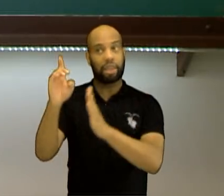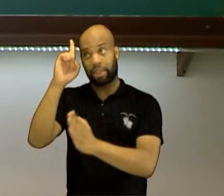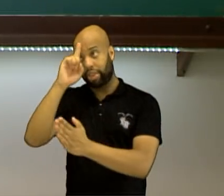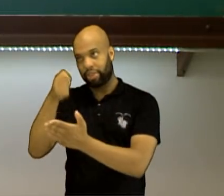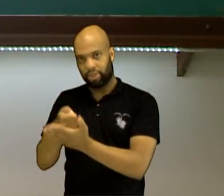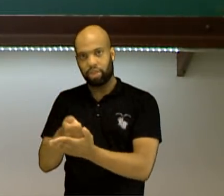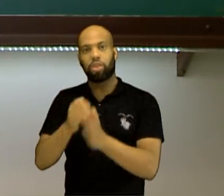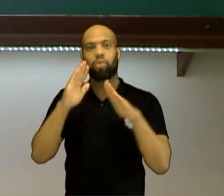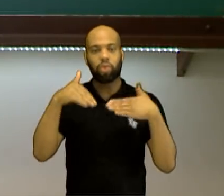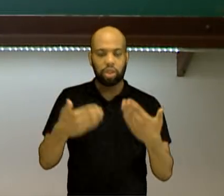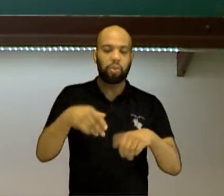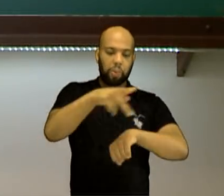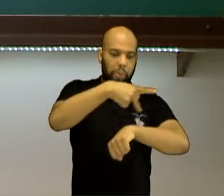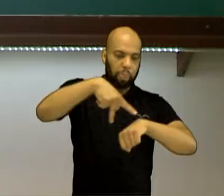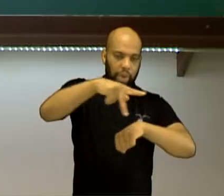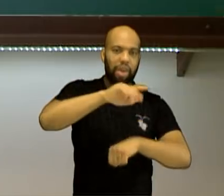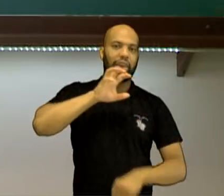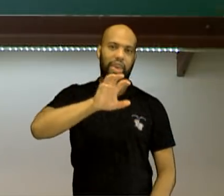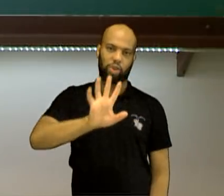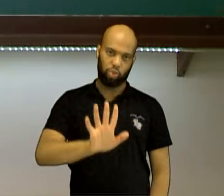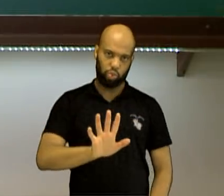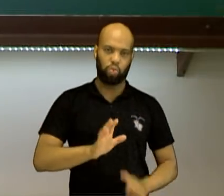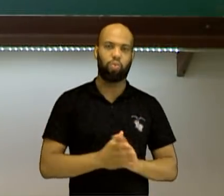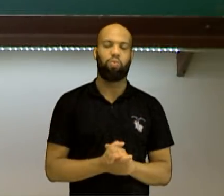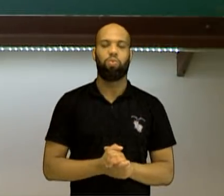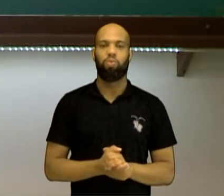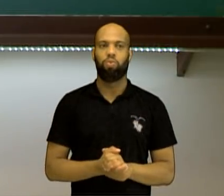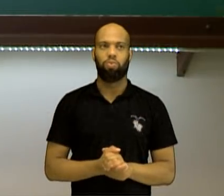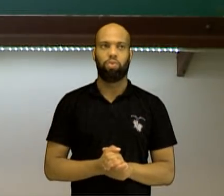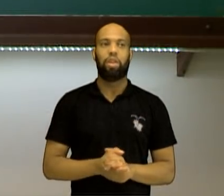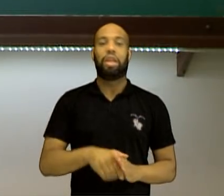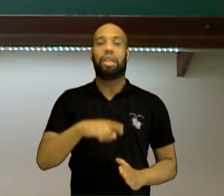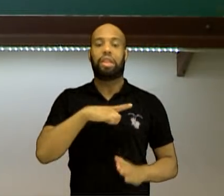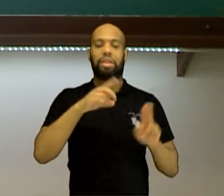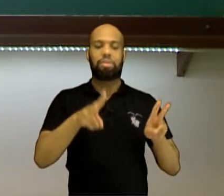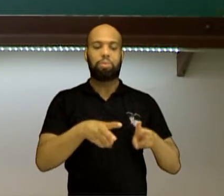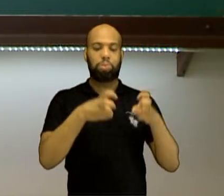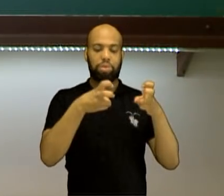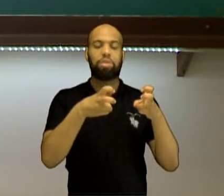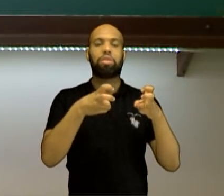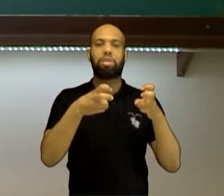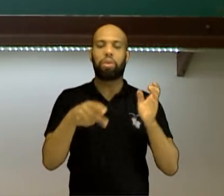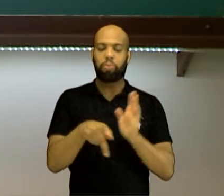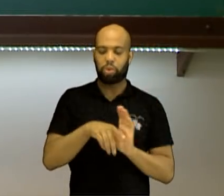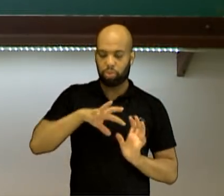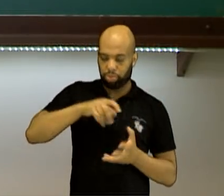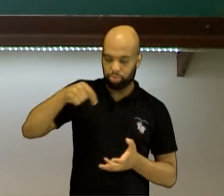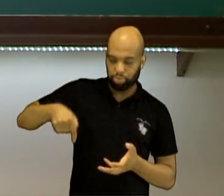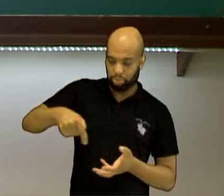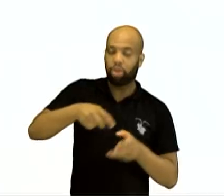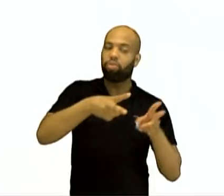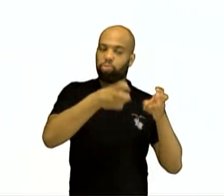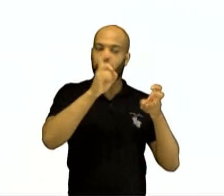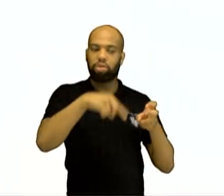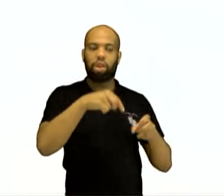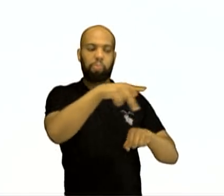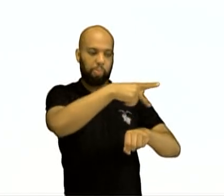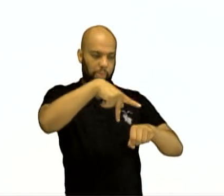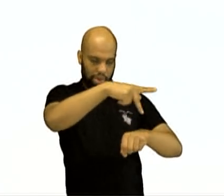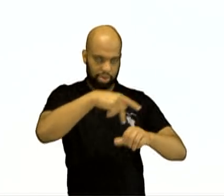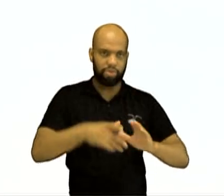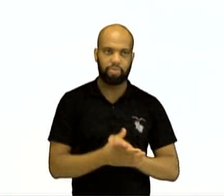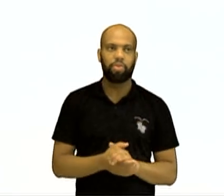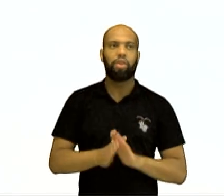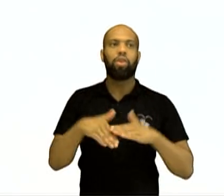Então, o nosso país é um Estado-nação, né? Tem o reconhecimento internacional. A